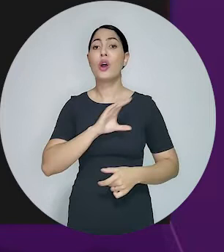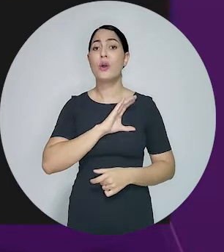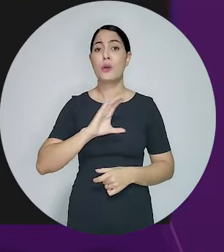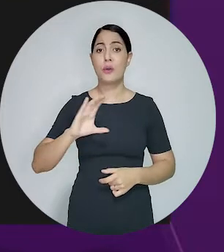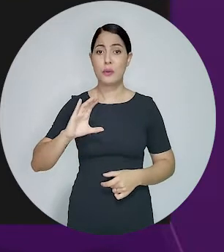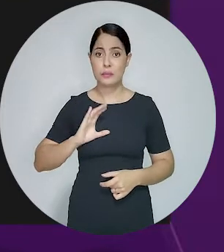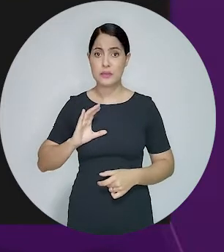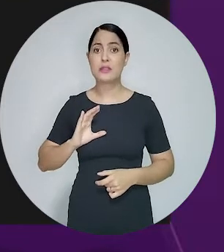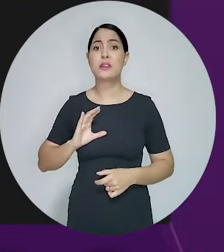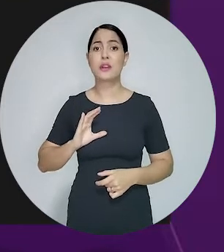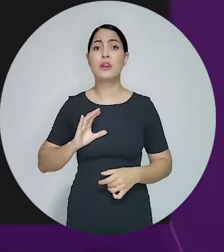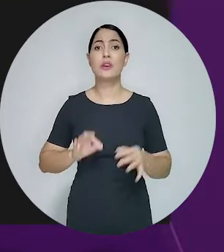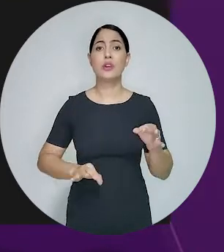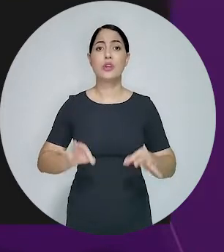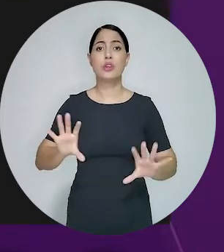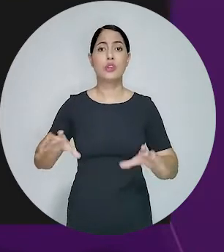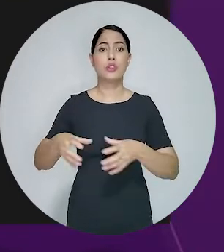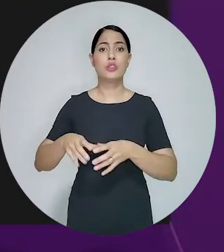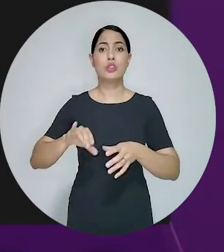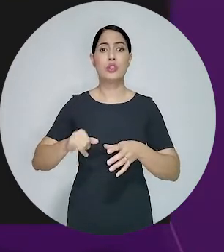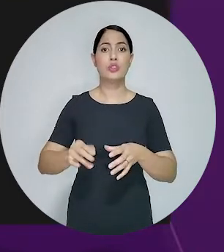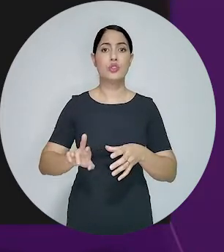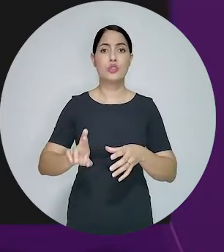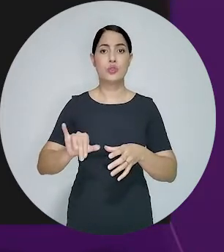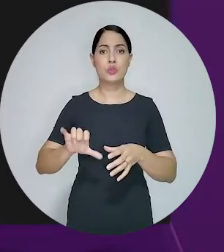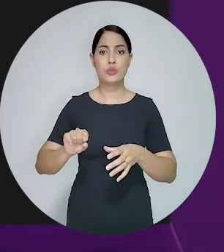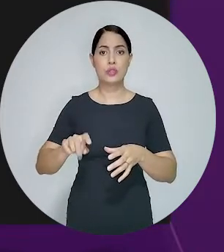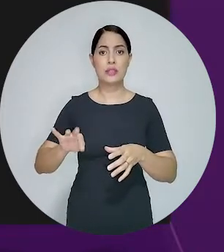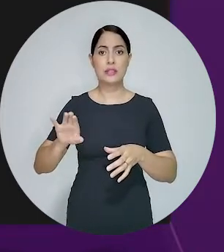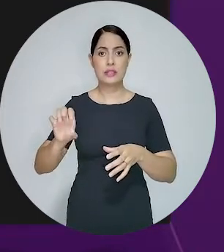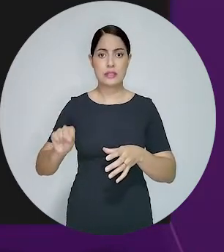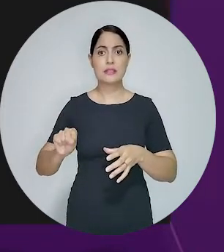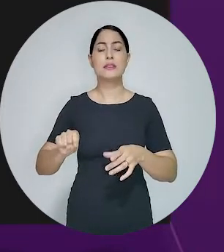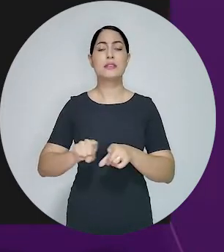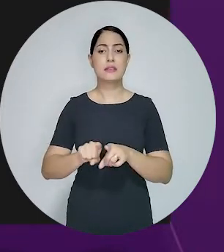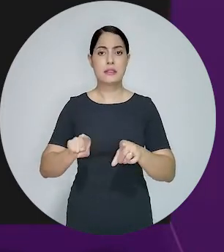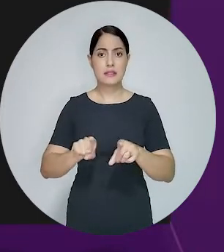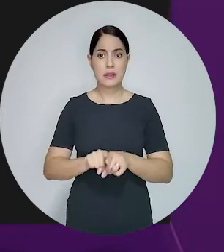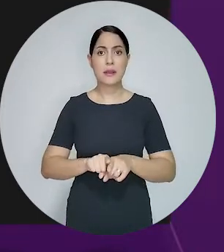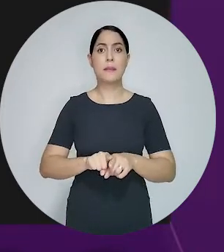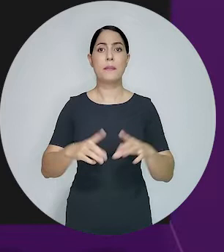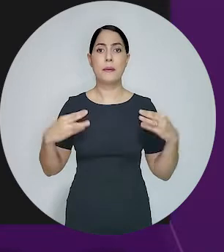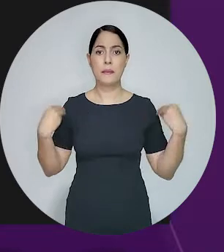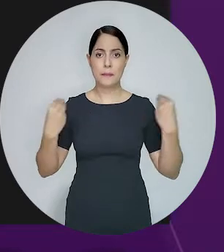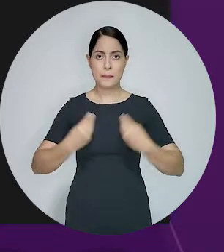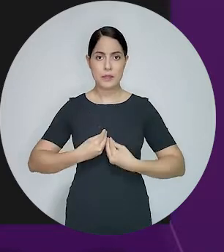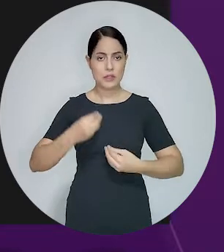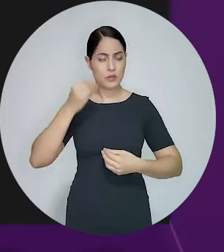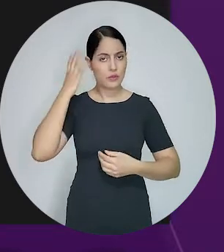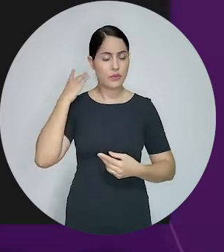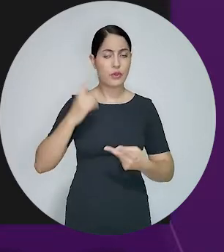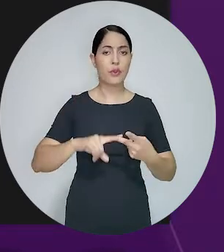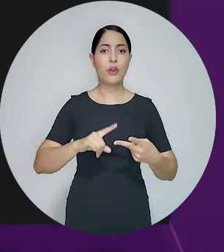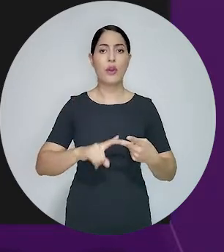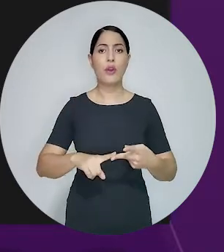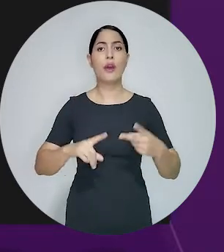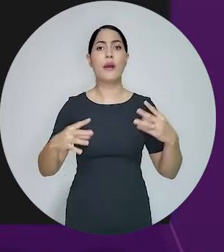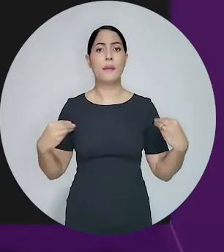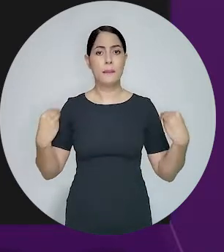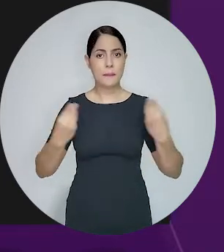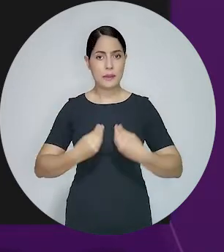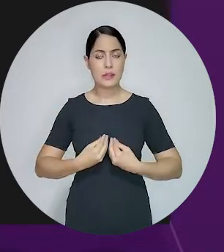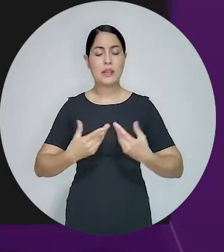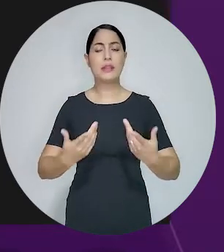de Juristas, presidida pelo ministro Luiz Fux, teve relatora geral, a nossa querida professora Tereza Rudalvin, grandes juristas,